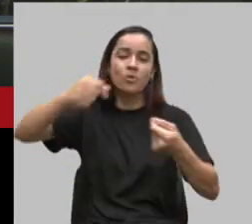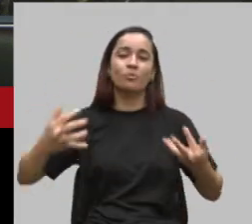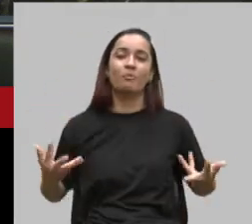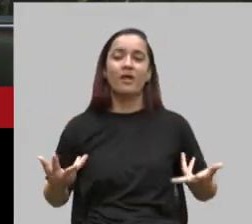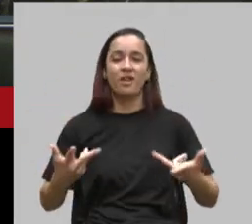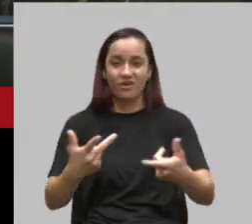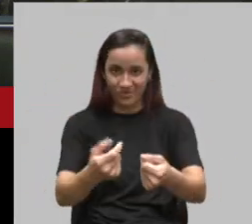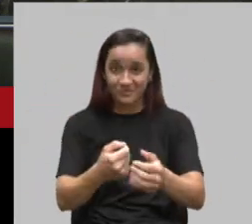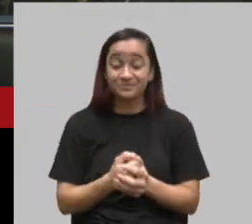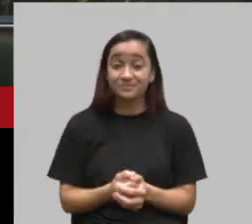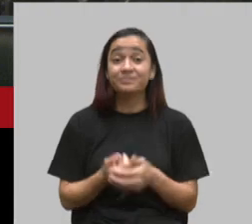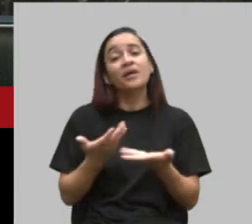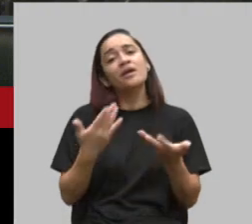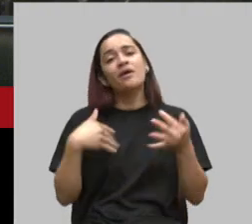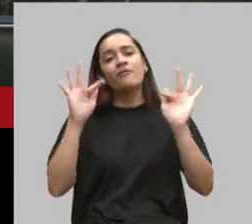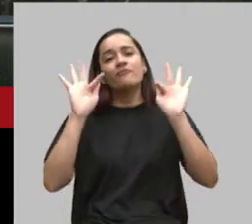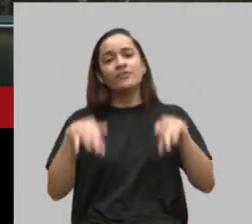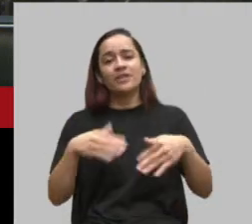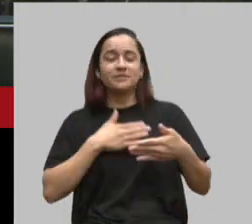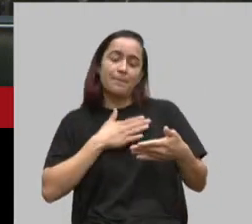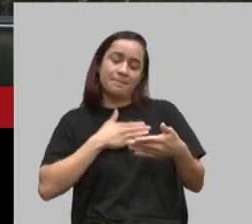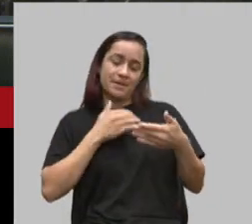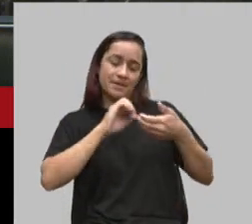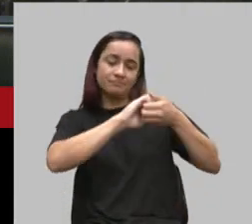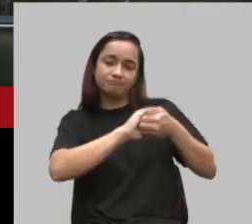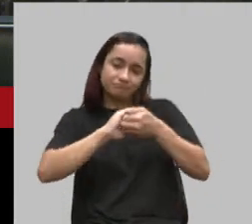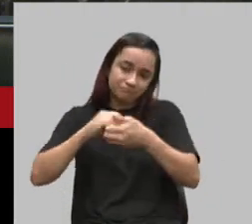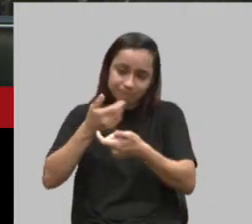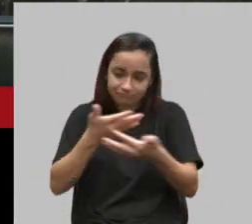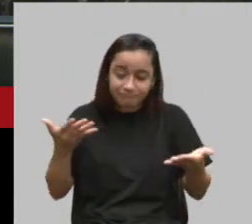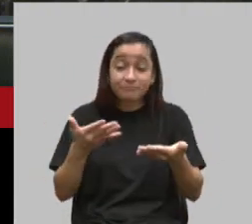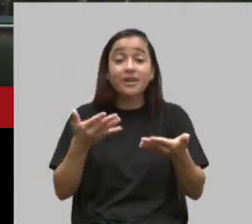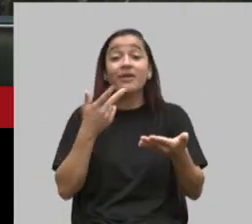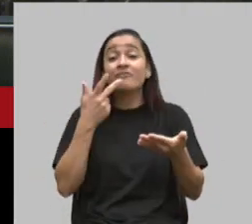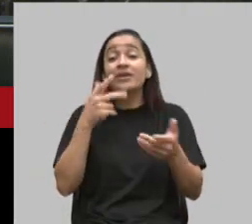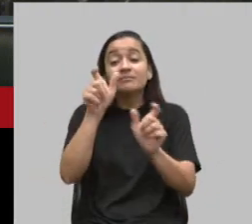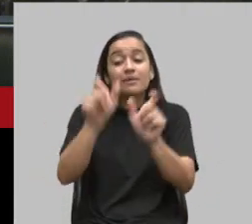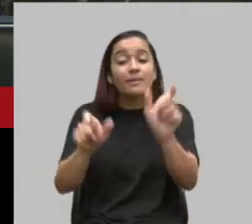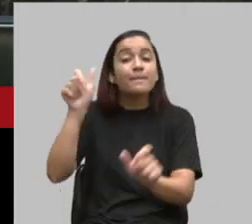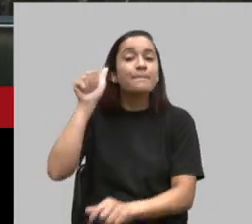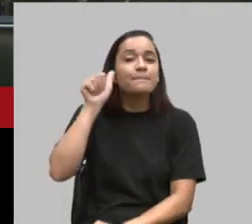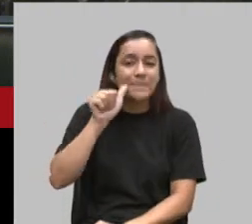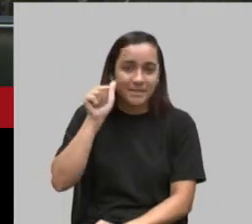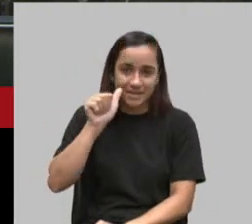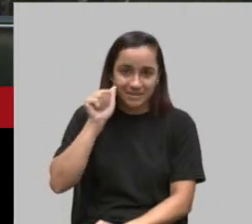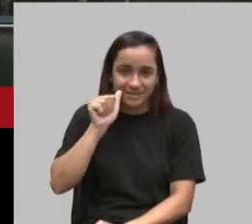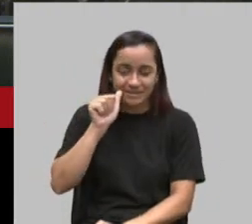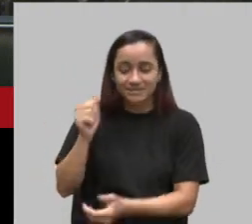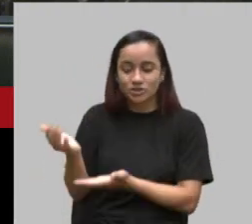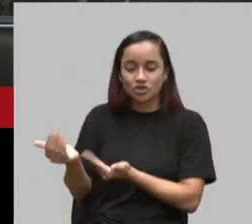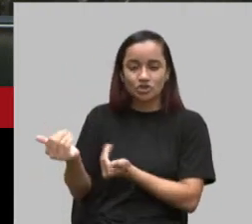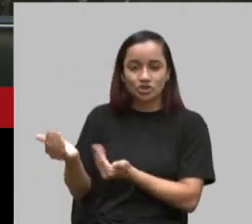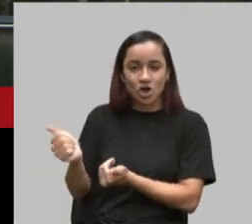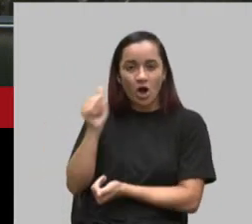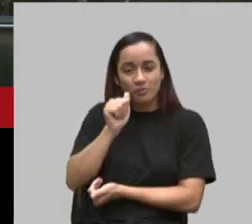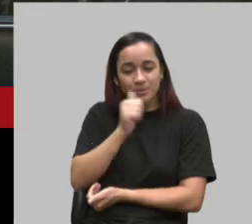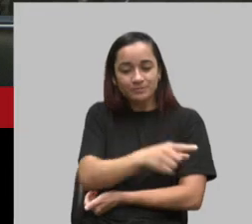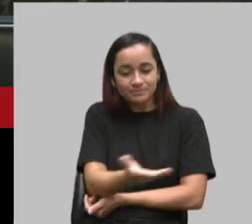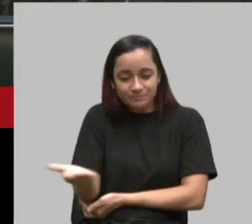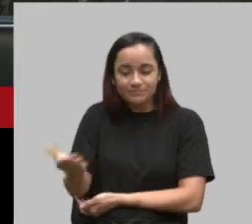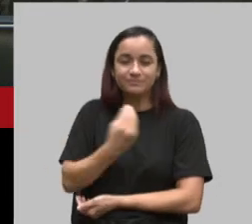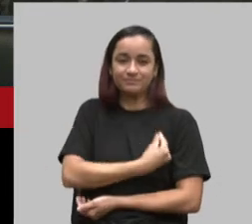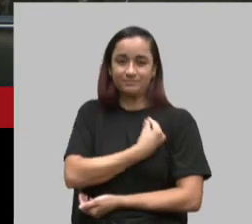finalizar a minha breve saudação falando com as meninas com as adolescentes que estão nesse